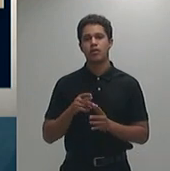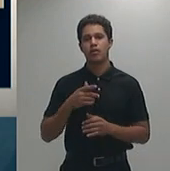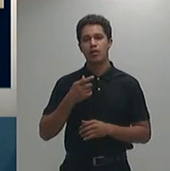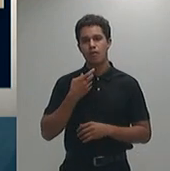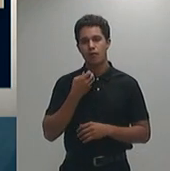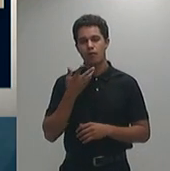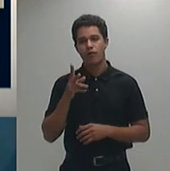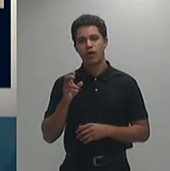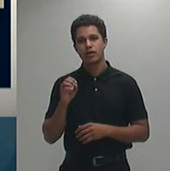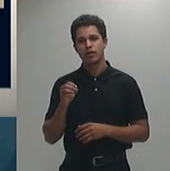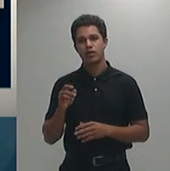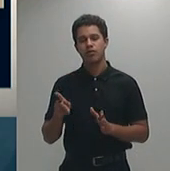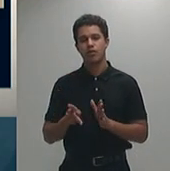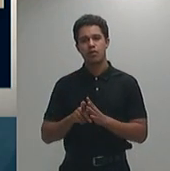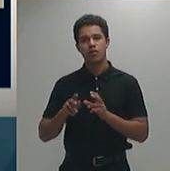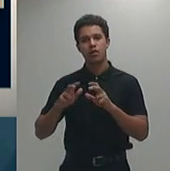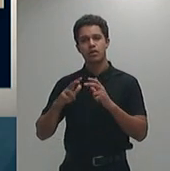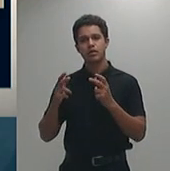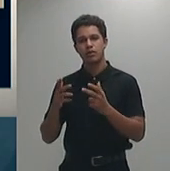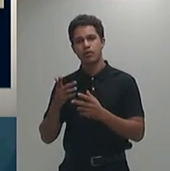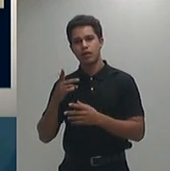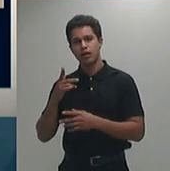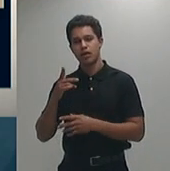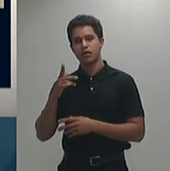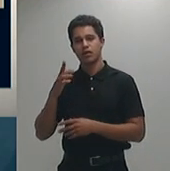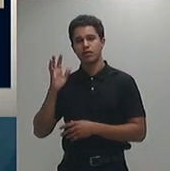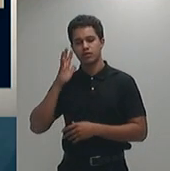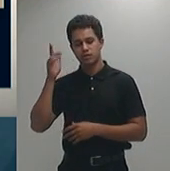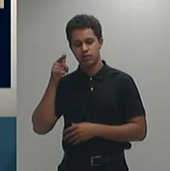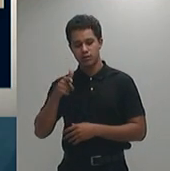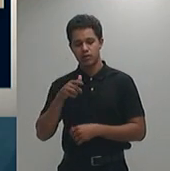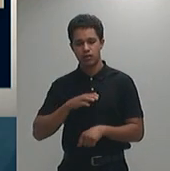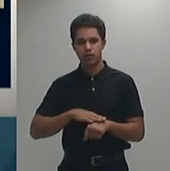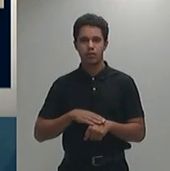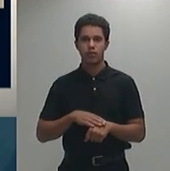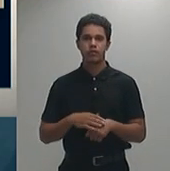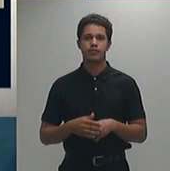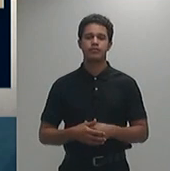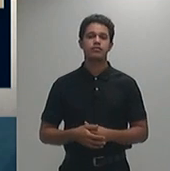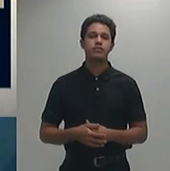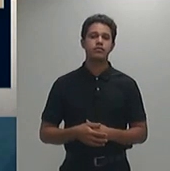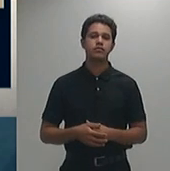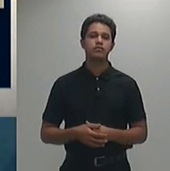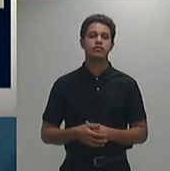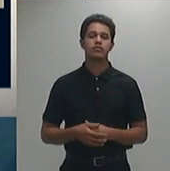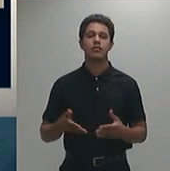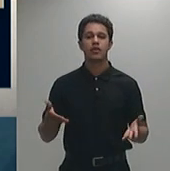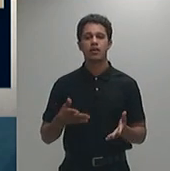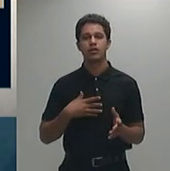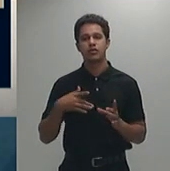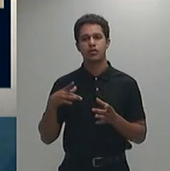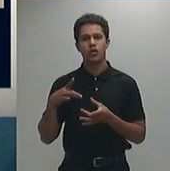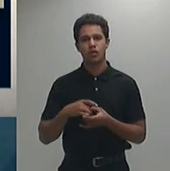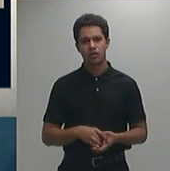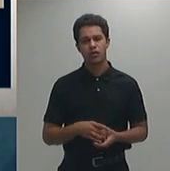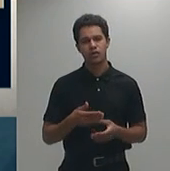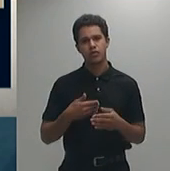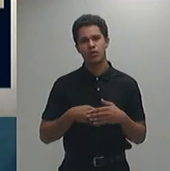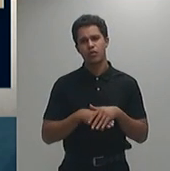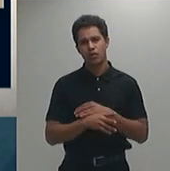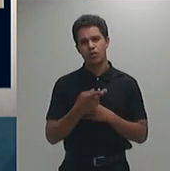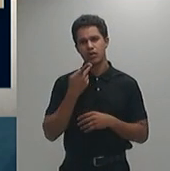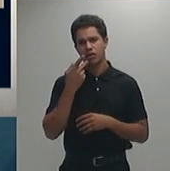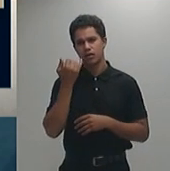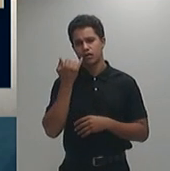destinada a deliberar Sobre aquelas providências de responsabilização Nesse contexto guarda verossimilhança argumentação expedida